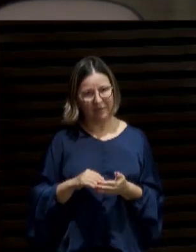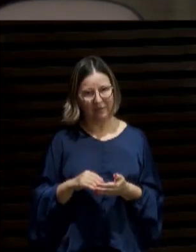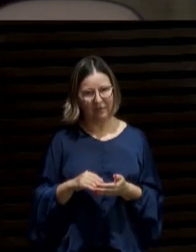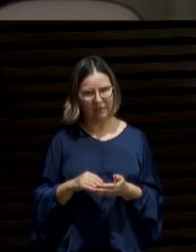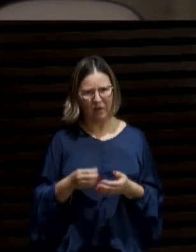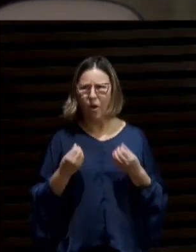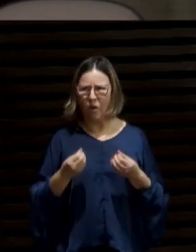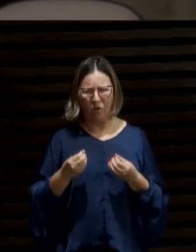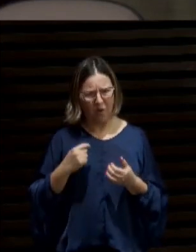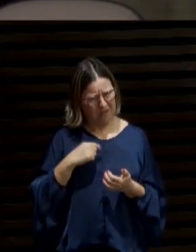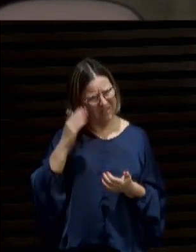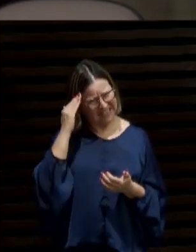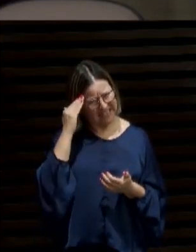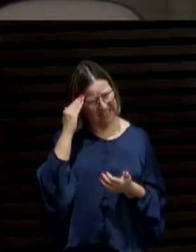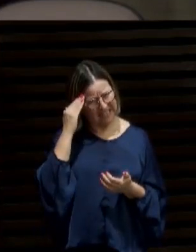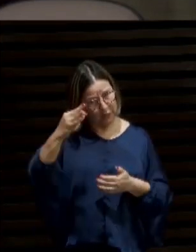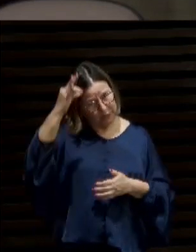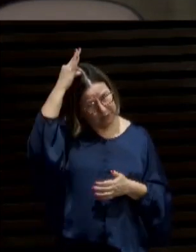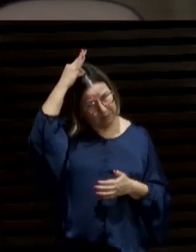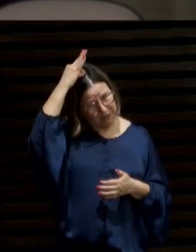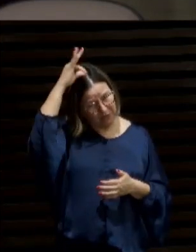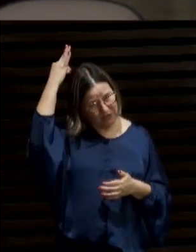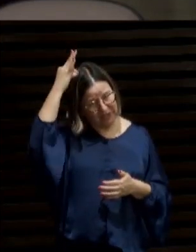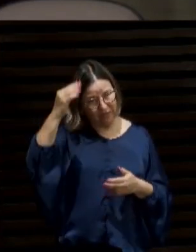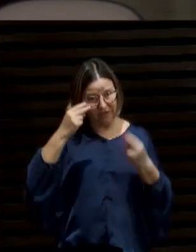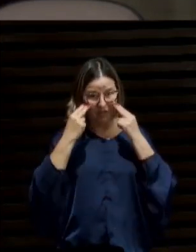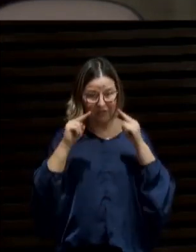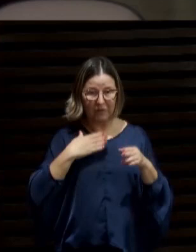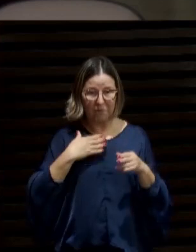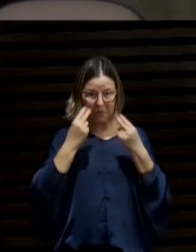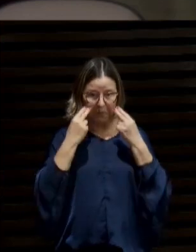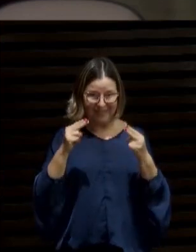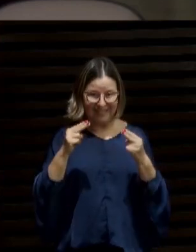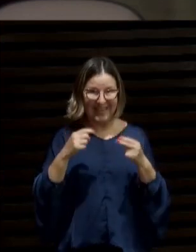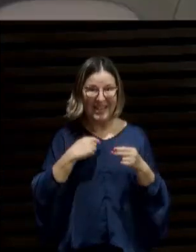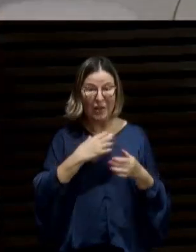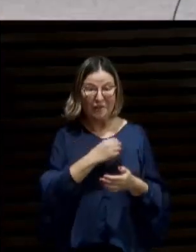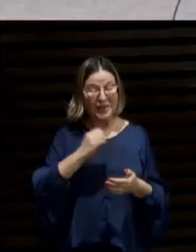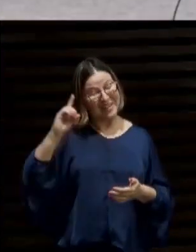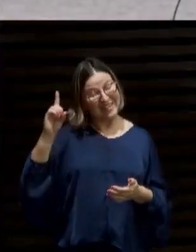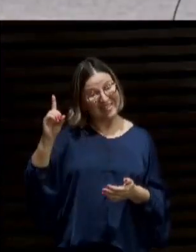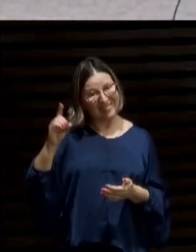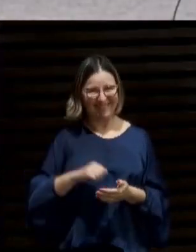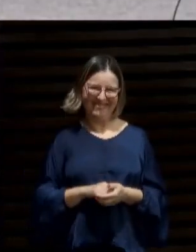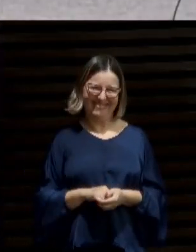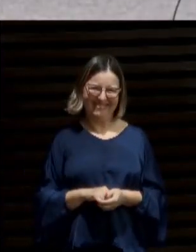que eu sei? O Espírito Santo testifica com o meu espírito de que eu sou filho de Deus.